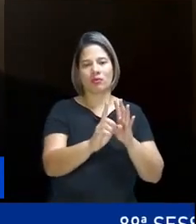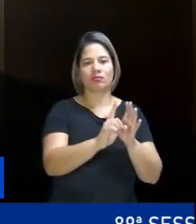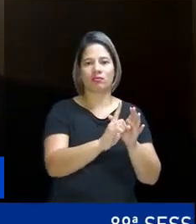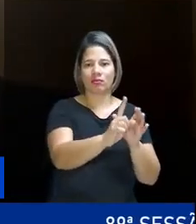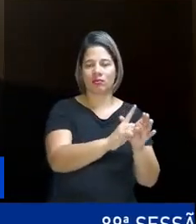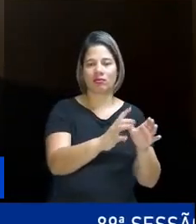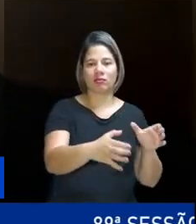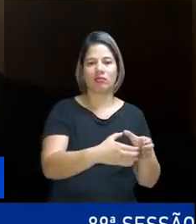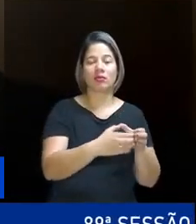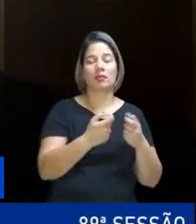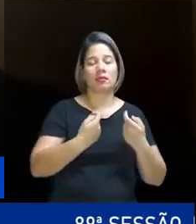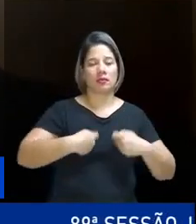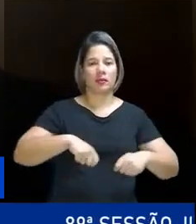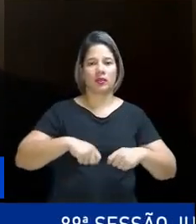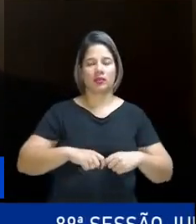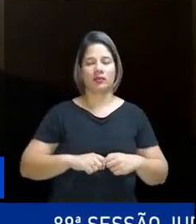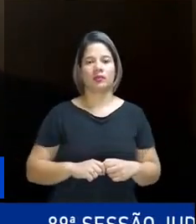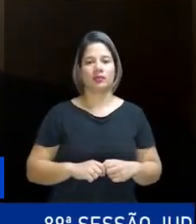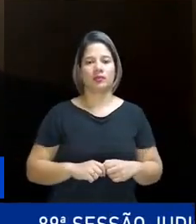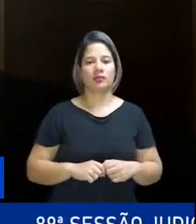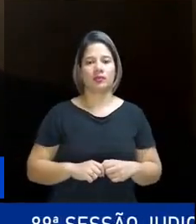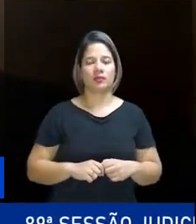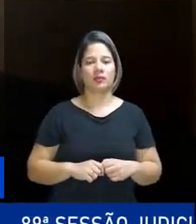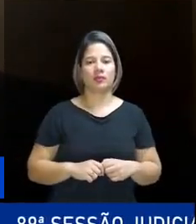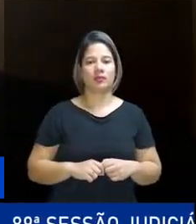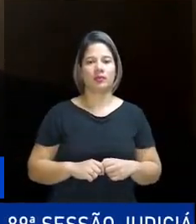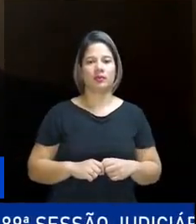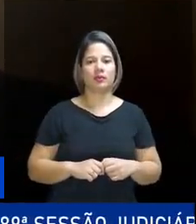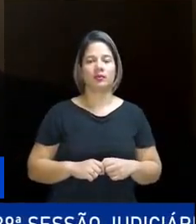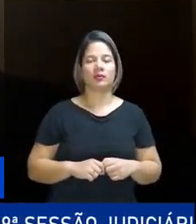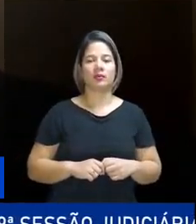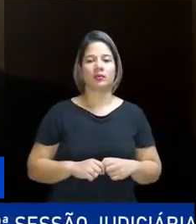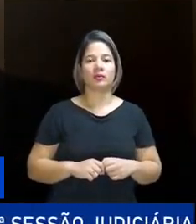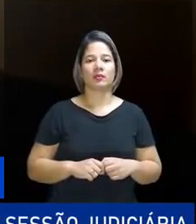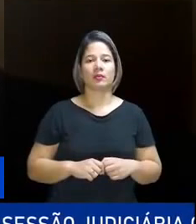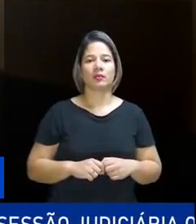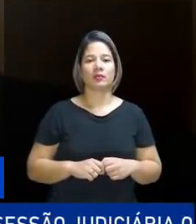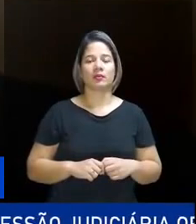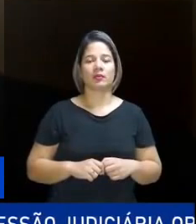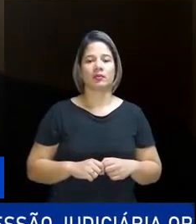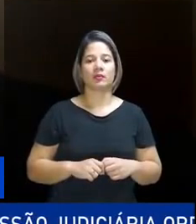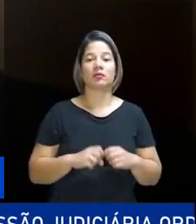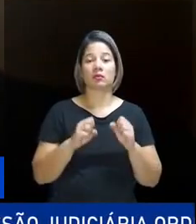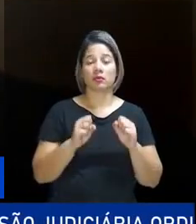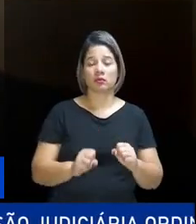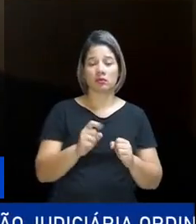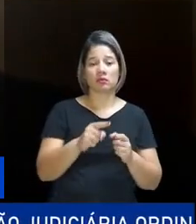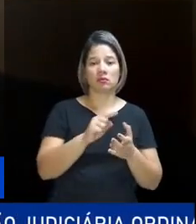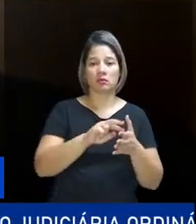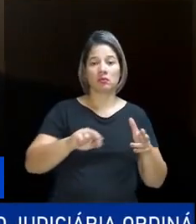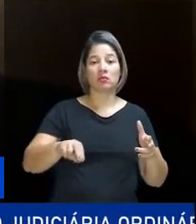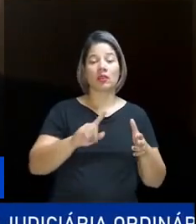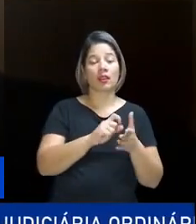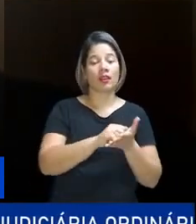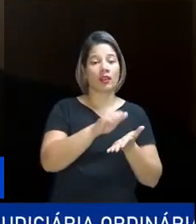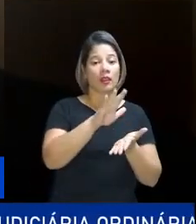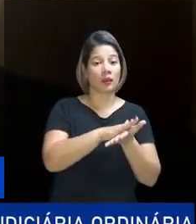no respectivo exercício, sendo defeso a sua utilização para objetivos diversos, sob pena de acréscimo de